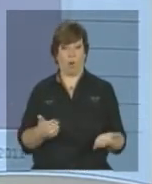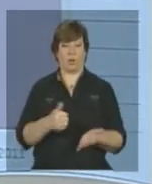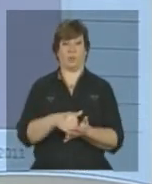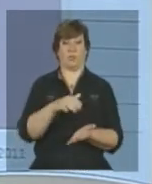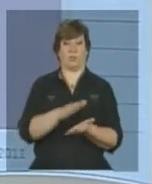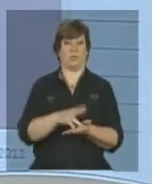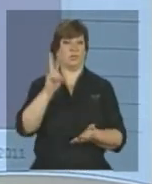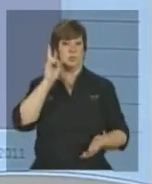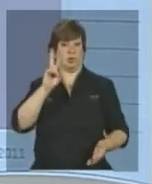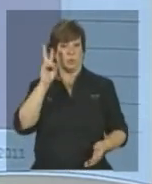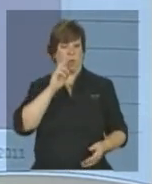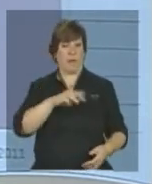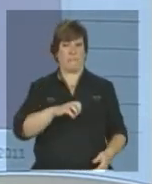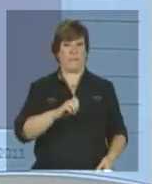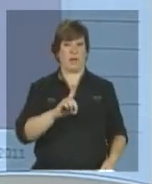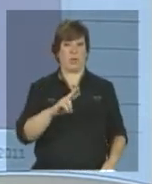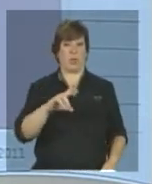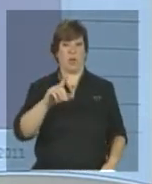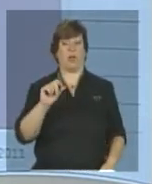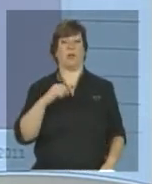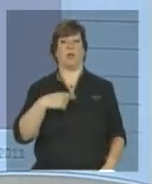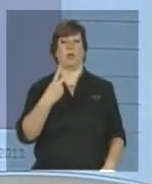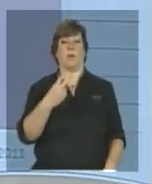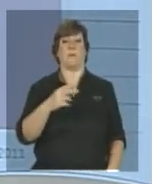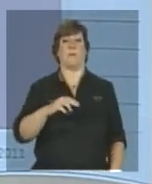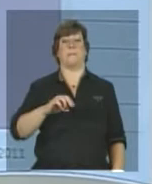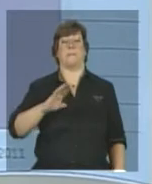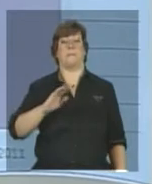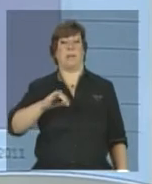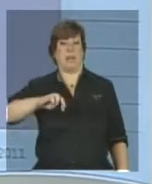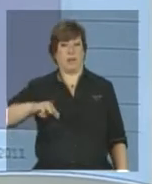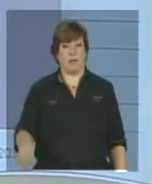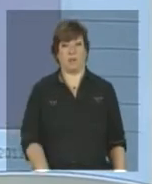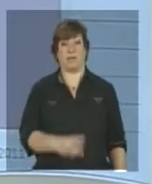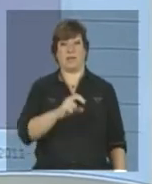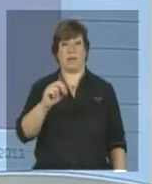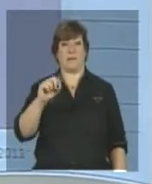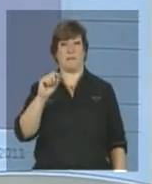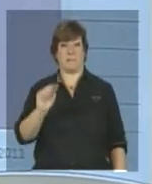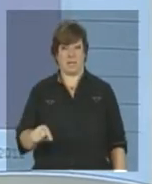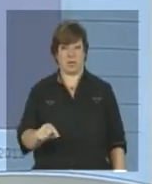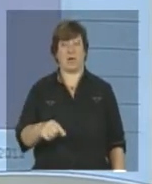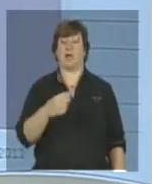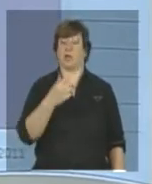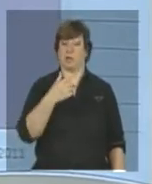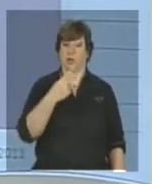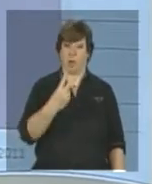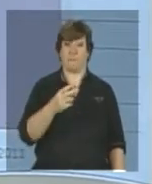de medula óssea atingiu mais de 2 milhões e 500 mil registros. O registro é exatamente aquele...